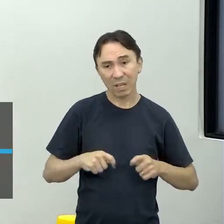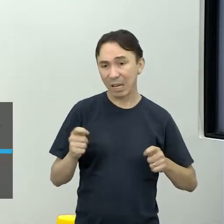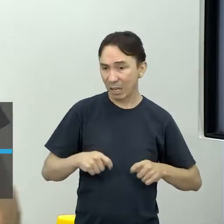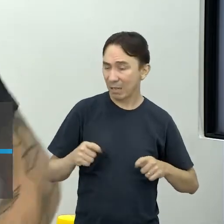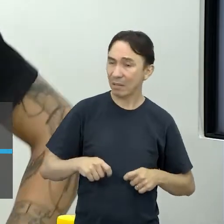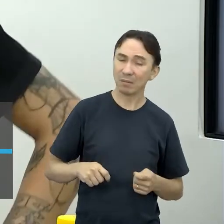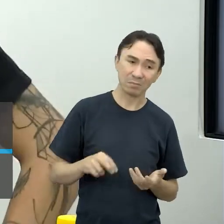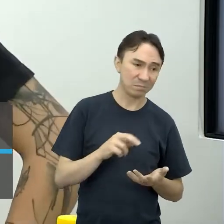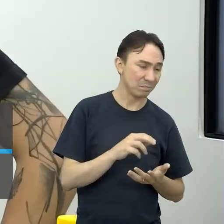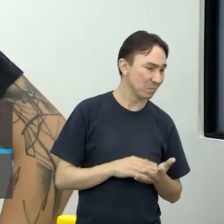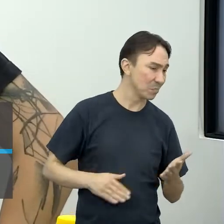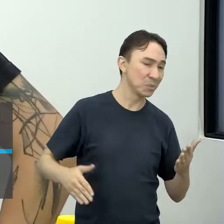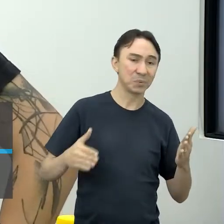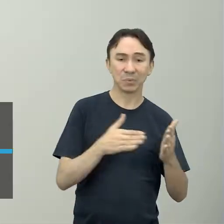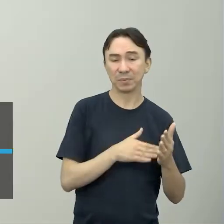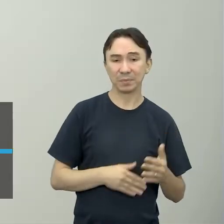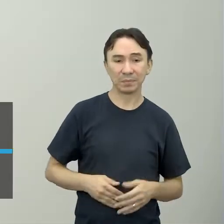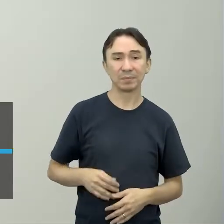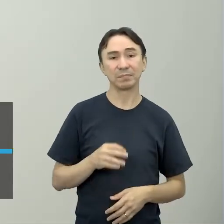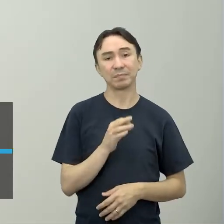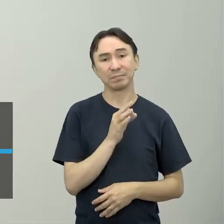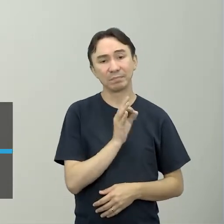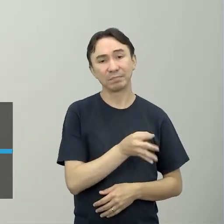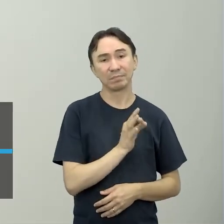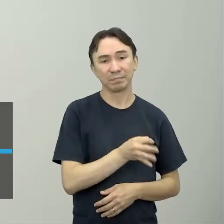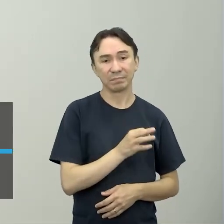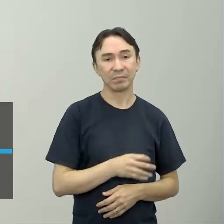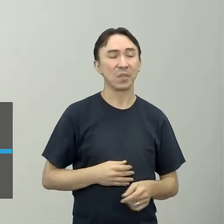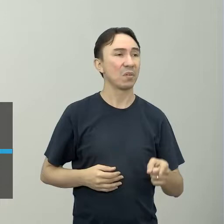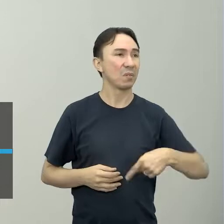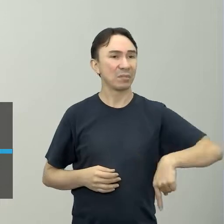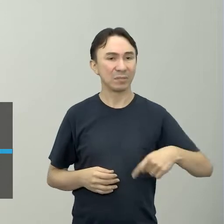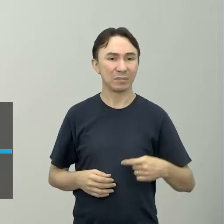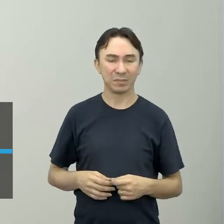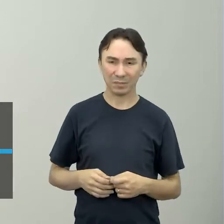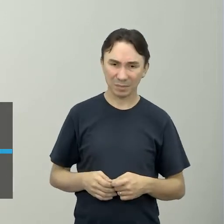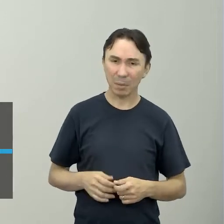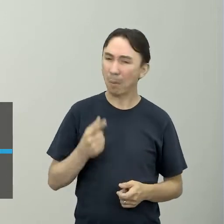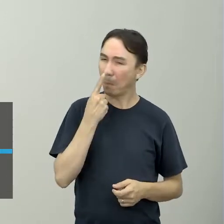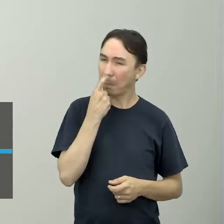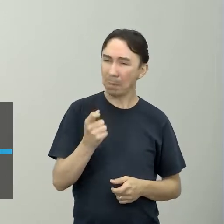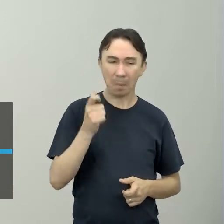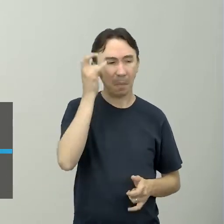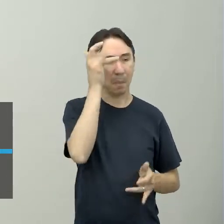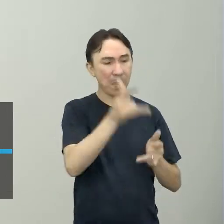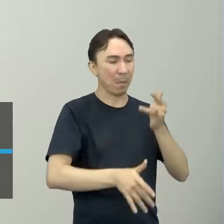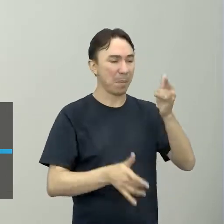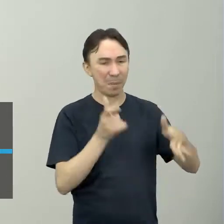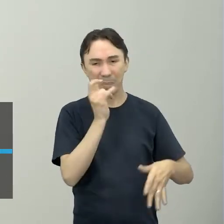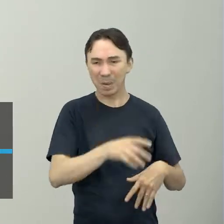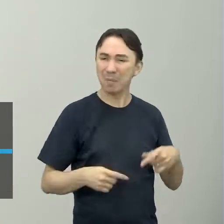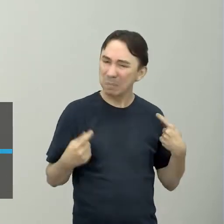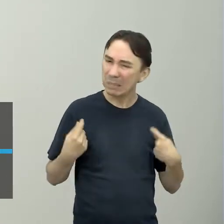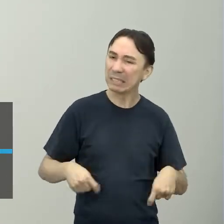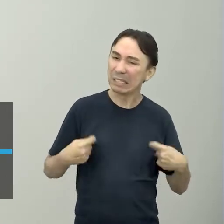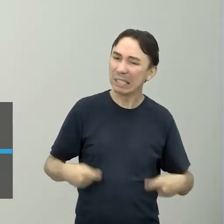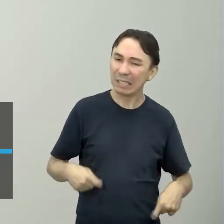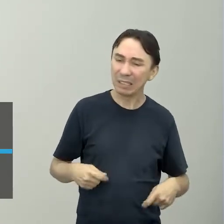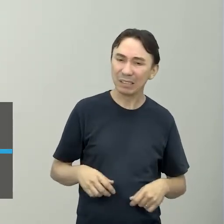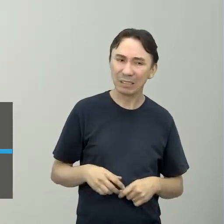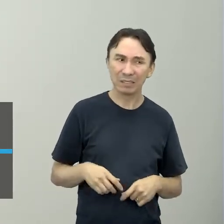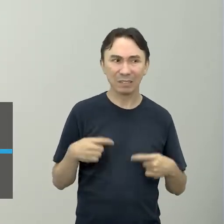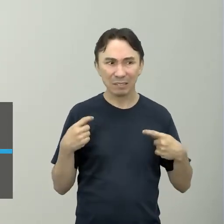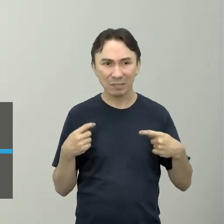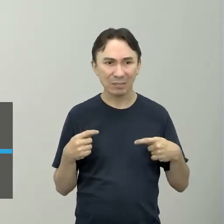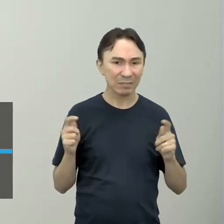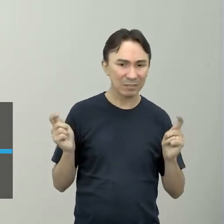tudo. Sim, principalmente assim, ao invés da gente jogar fora, será que a gente realmente precisa jogar fora? Será que é algo que dá pra consertar? Dá pra dar um novo